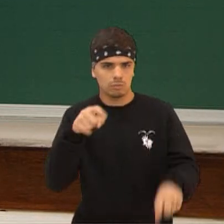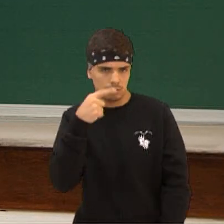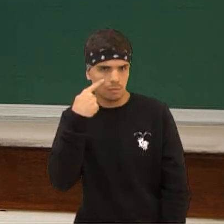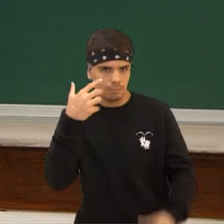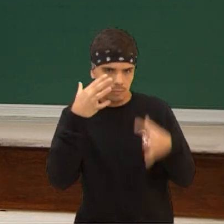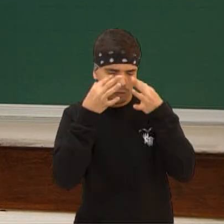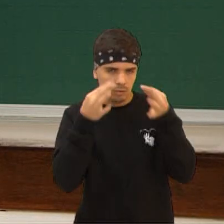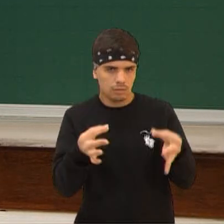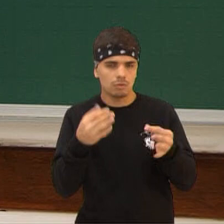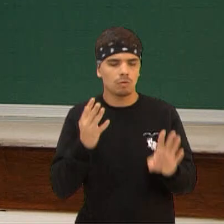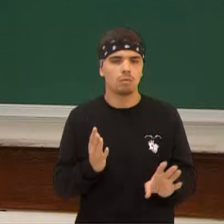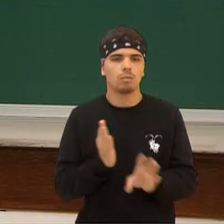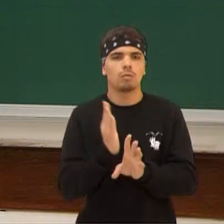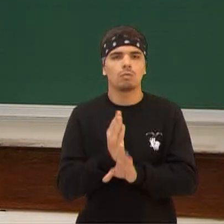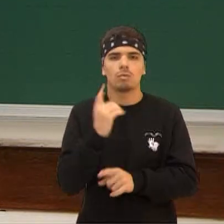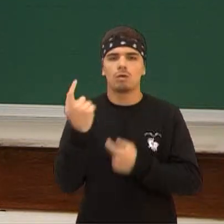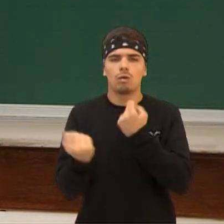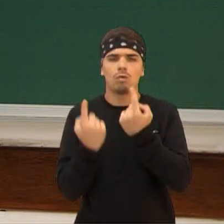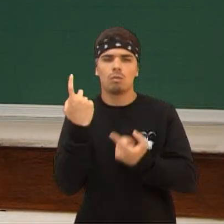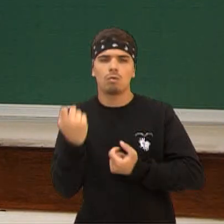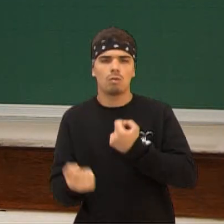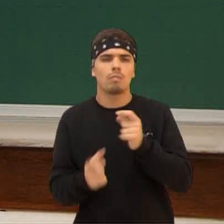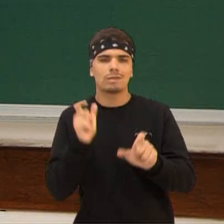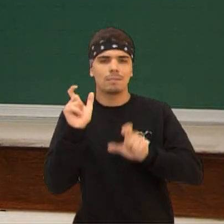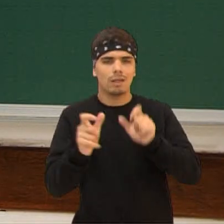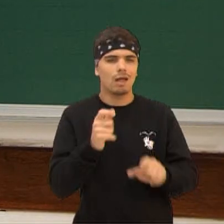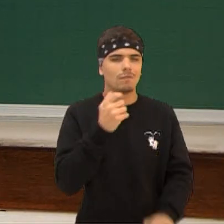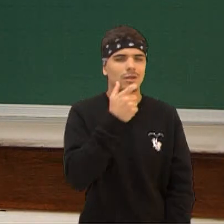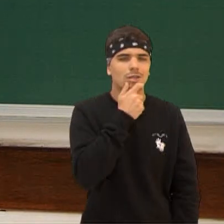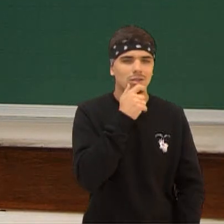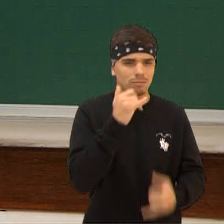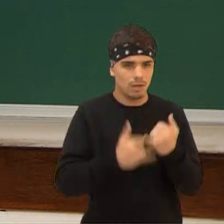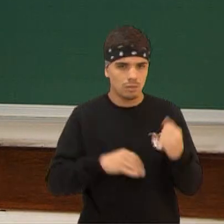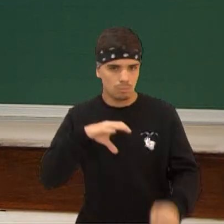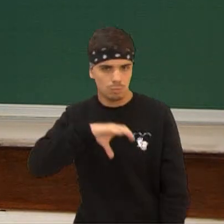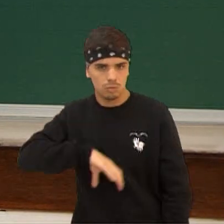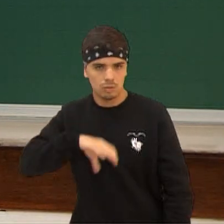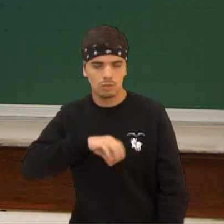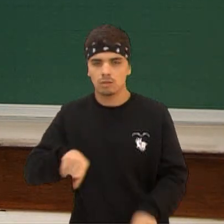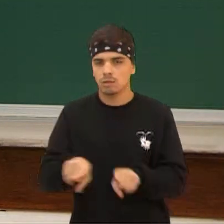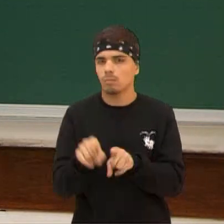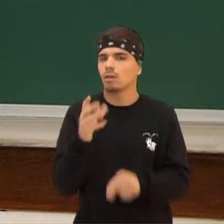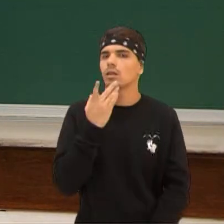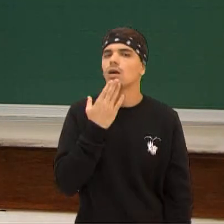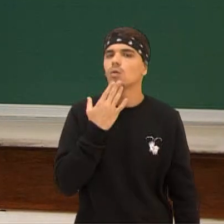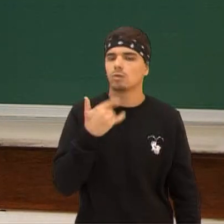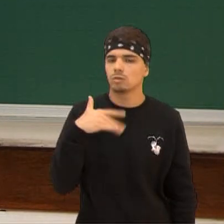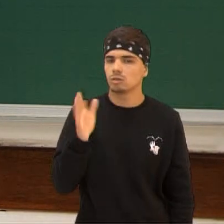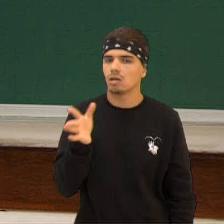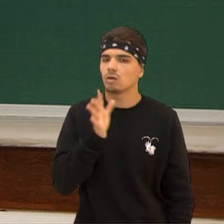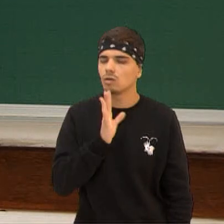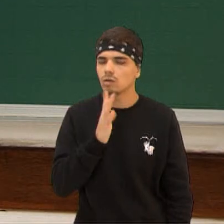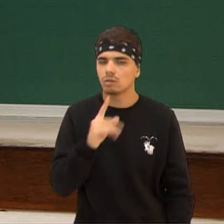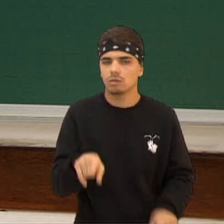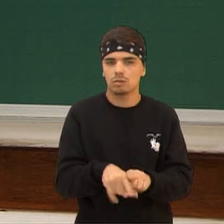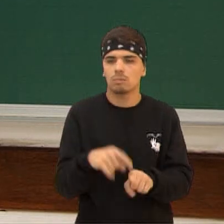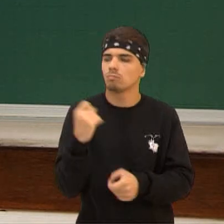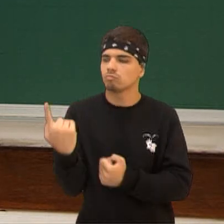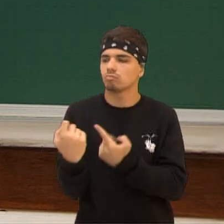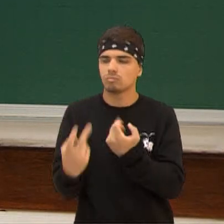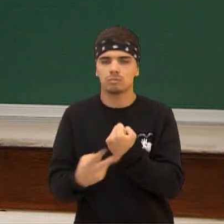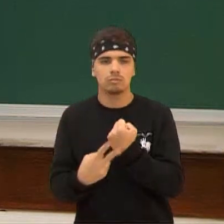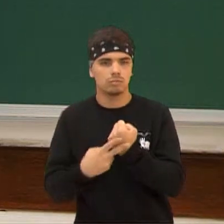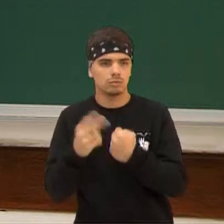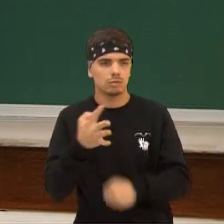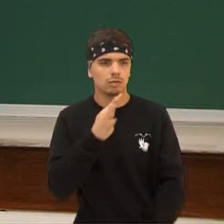atenção? Achar algumas palavrinhas cognatas? Temos as cores, que a gente já conhece, é um vocabulário que a gente conhece, alguns verbinhos que a